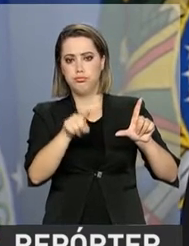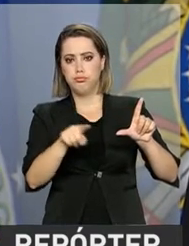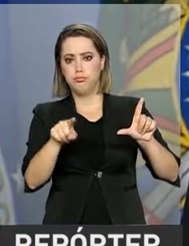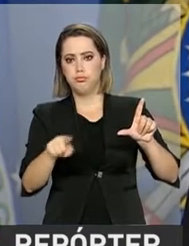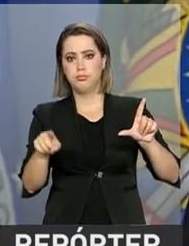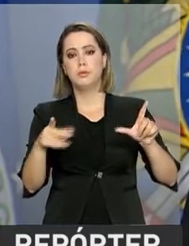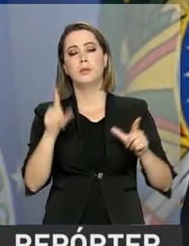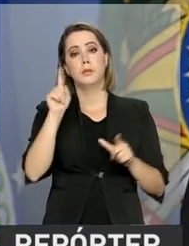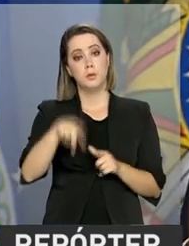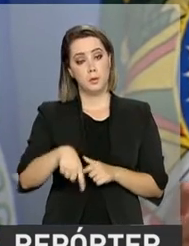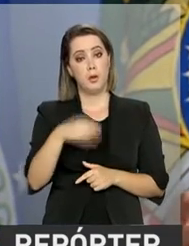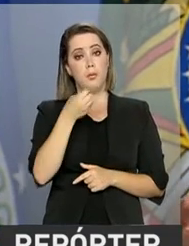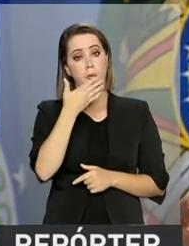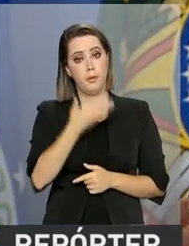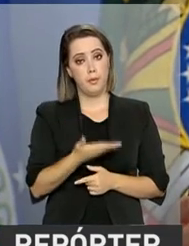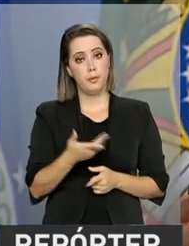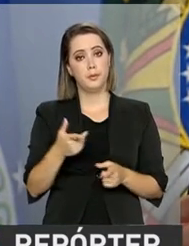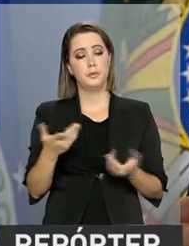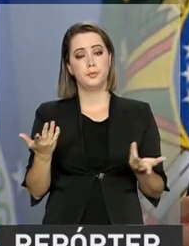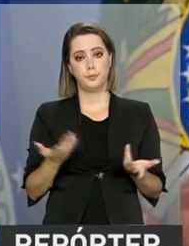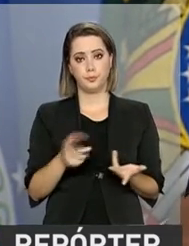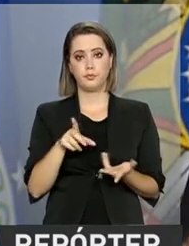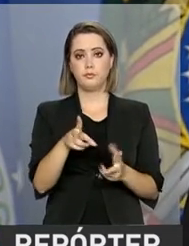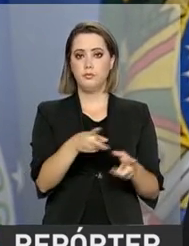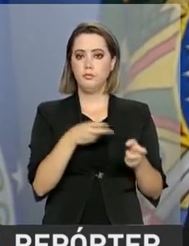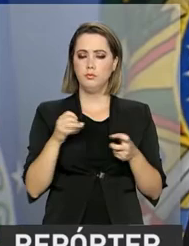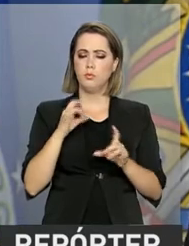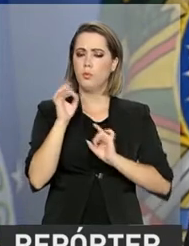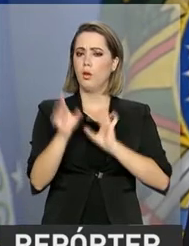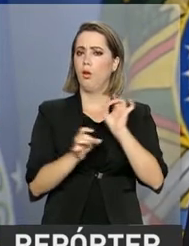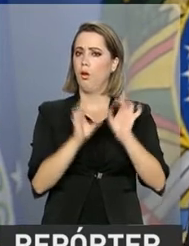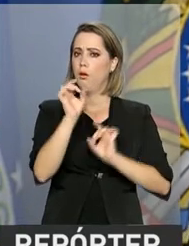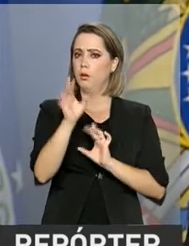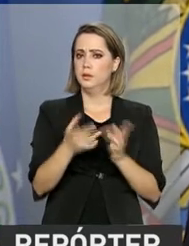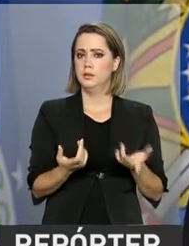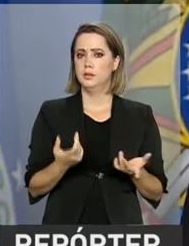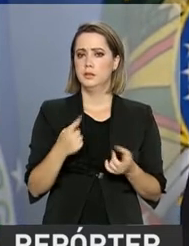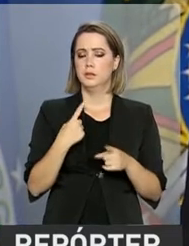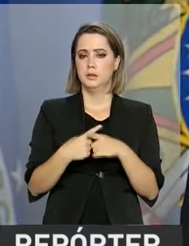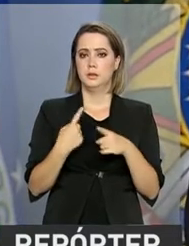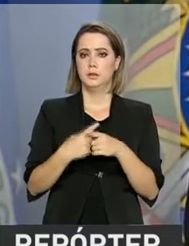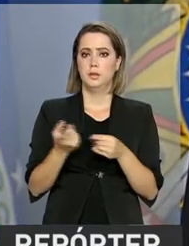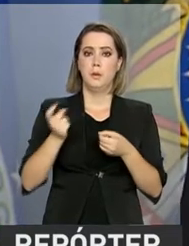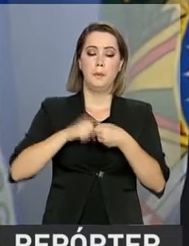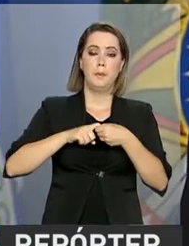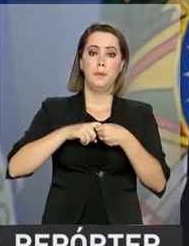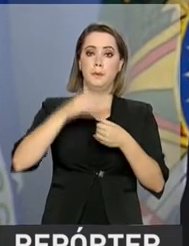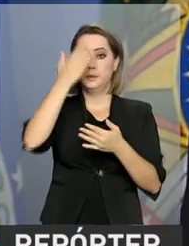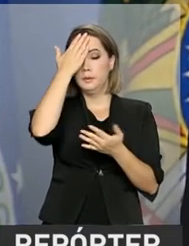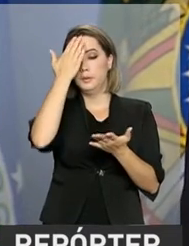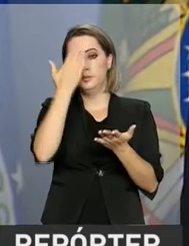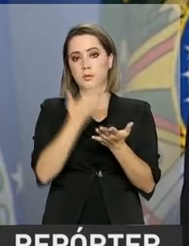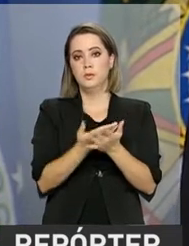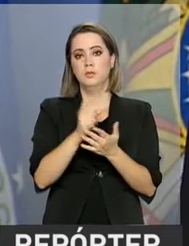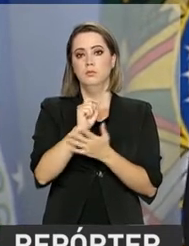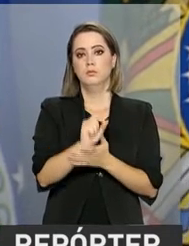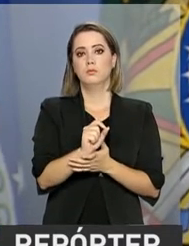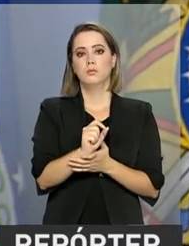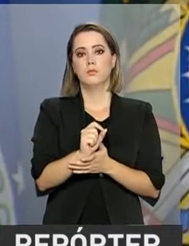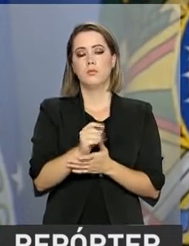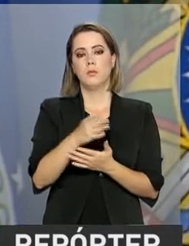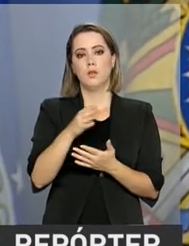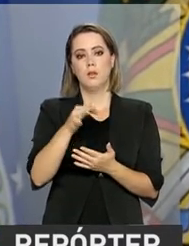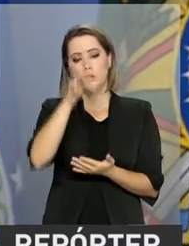a avaliação é muito positiva especialmente em função da retomada da credibilidade e da